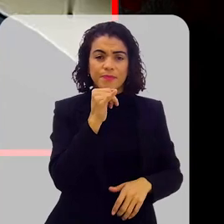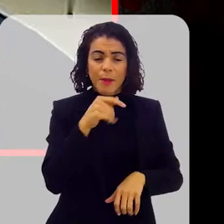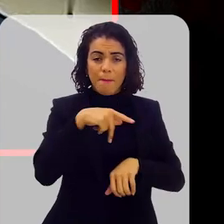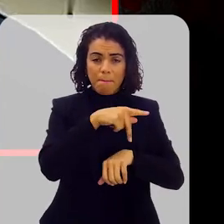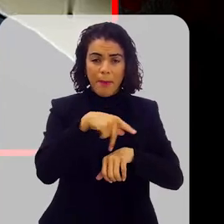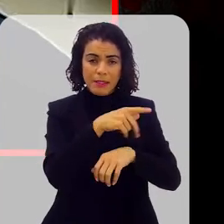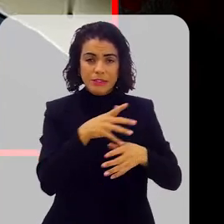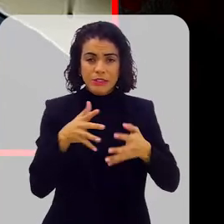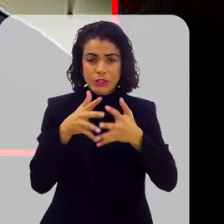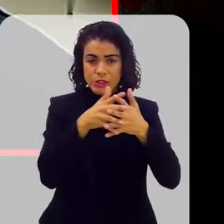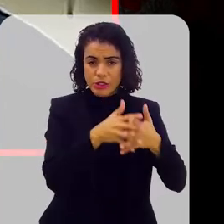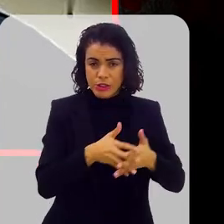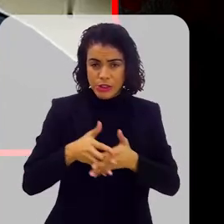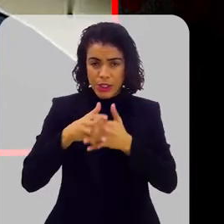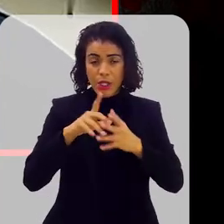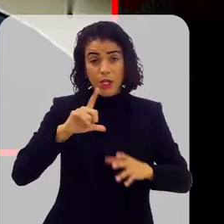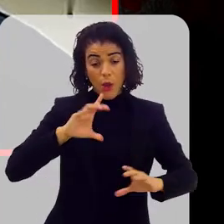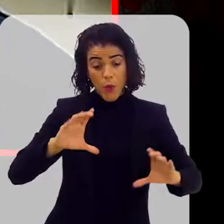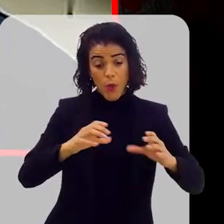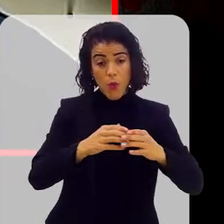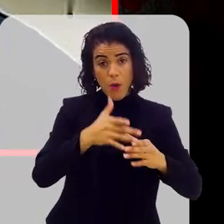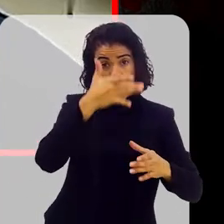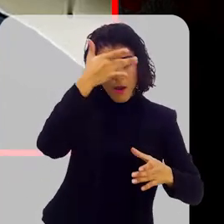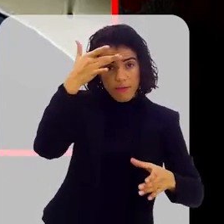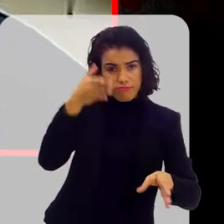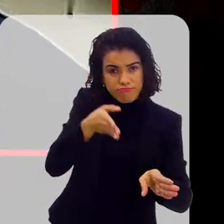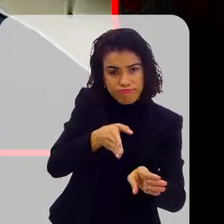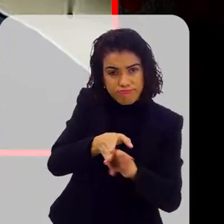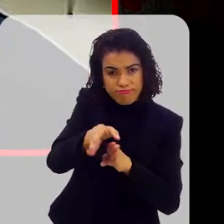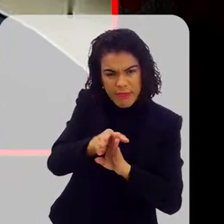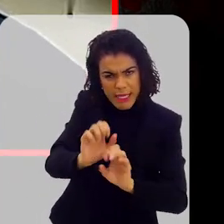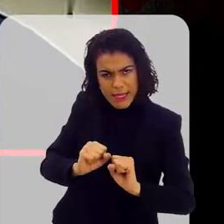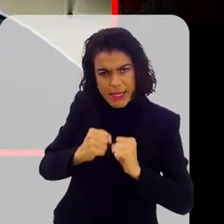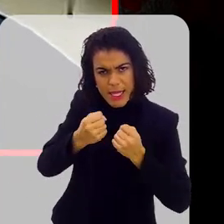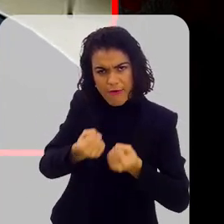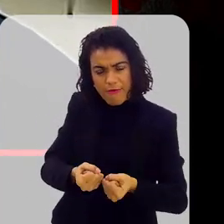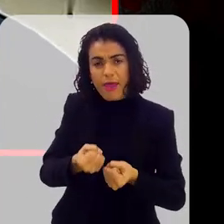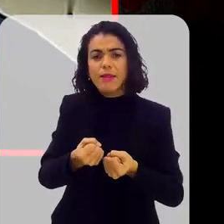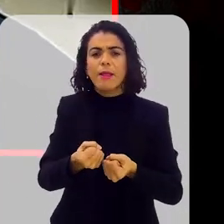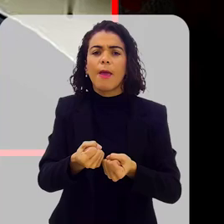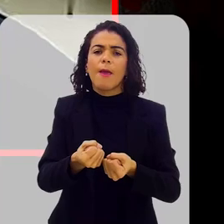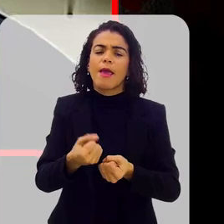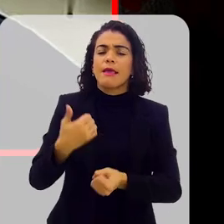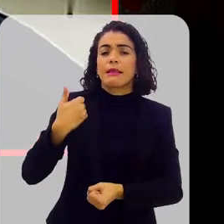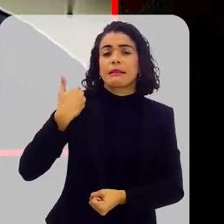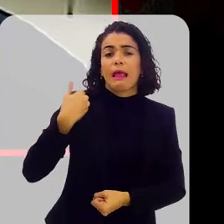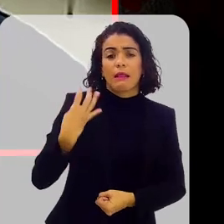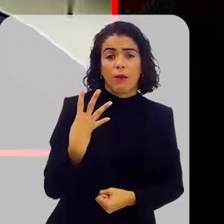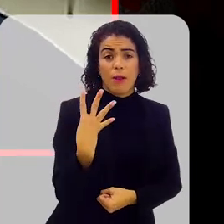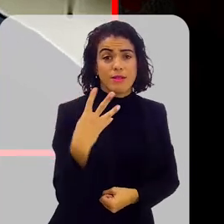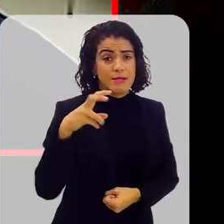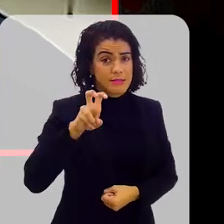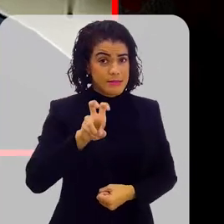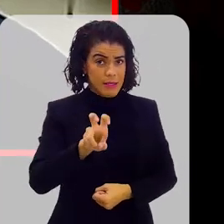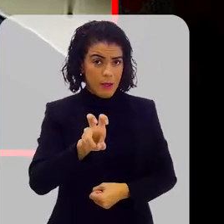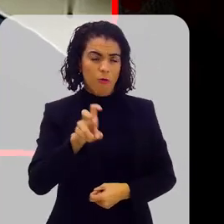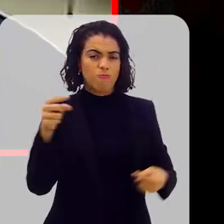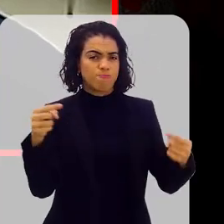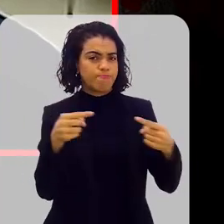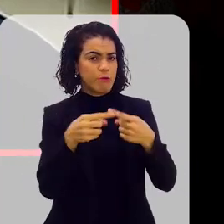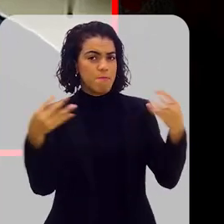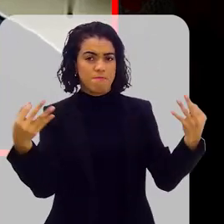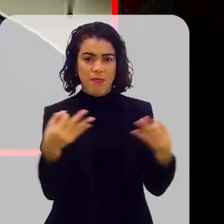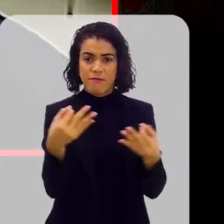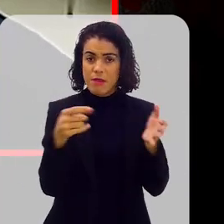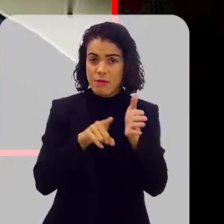por exemplo, nos Estados Unidos, tem um grupo de pessoas que acaba defendendo hoje você trazer para mais precoce o exame,